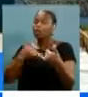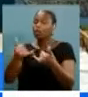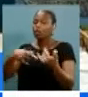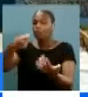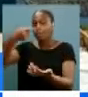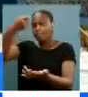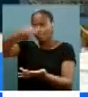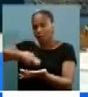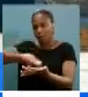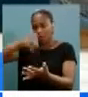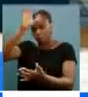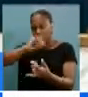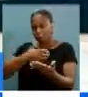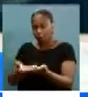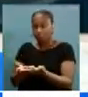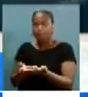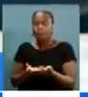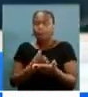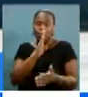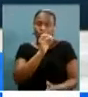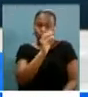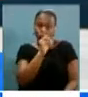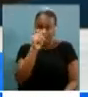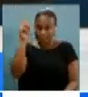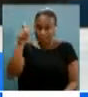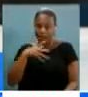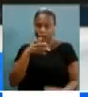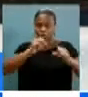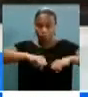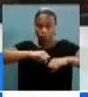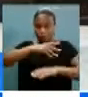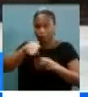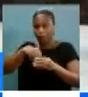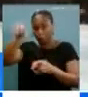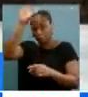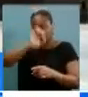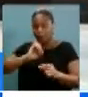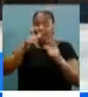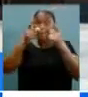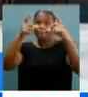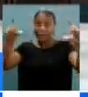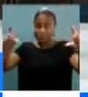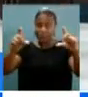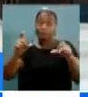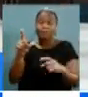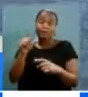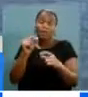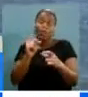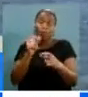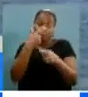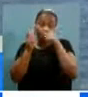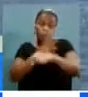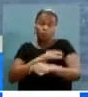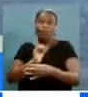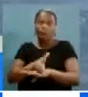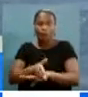pagas ao Estado. José Manuel Fortes considerou ainda que o acordo que engloba o Estado, os armadores nacionais e a empresa Transinsular,